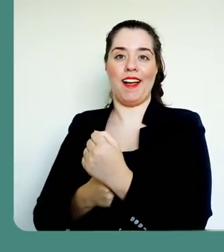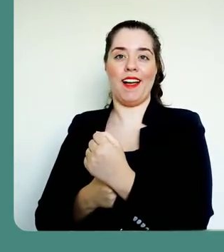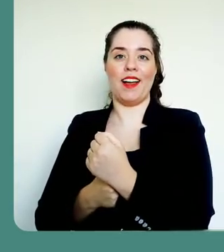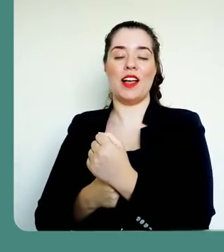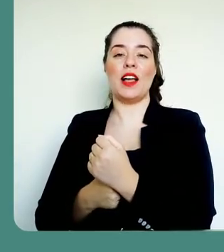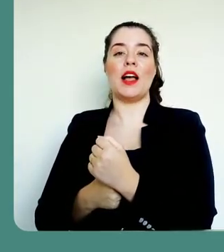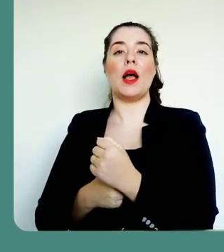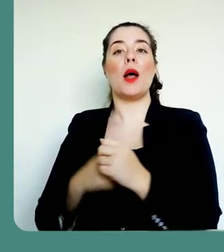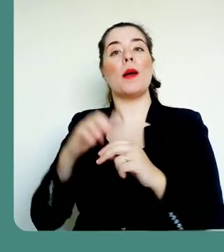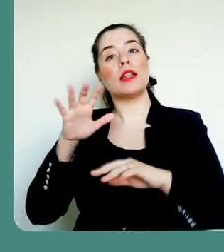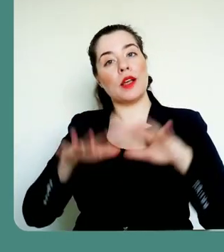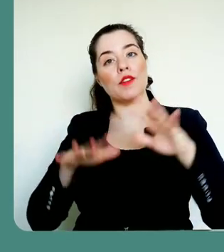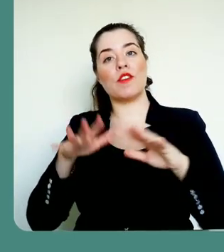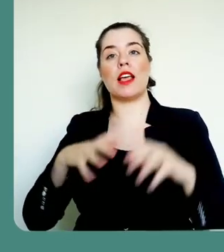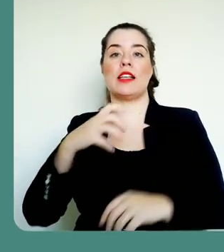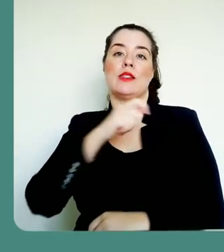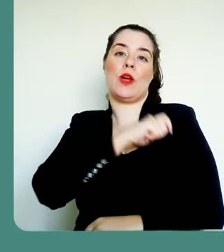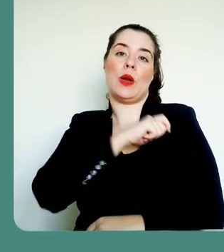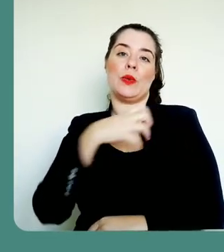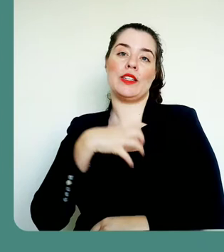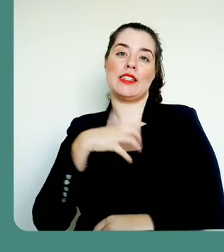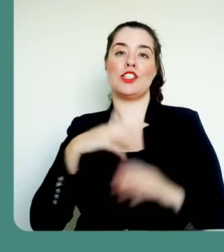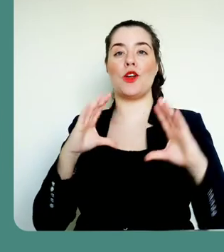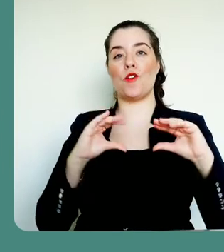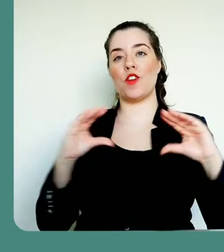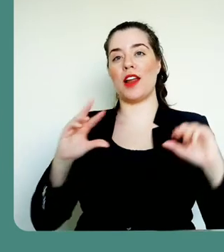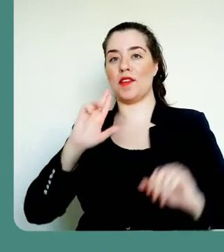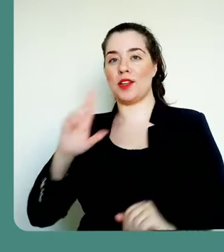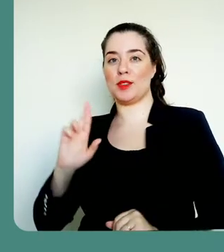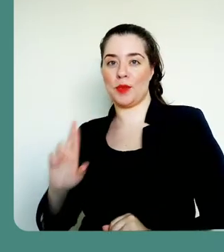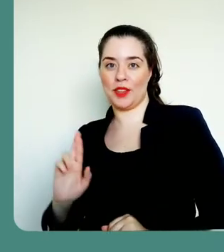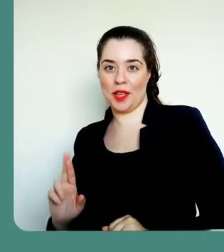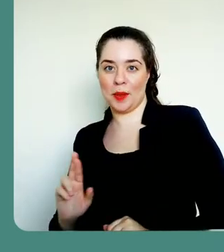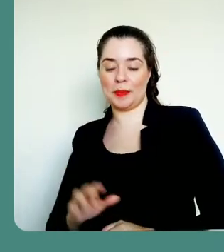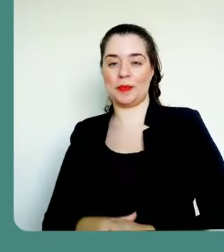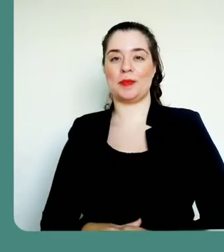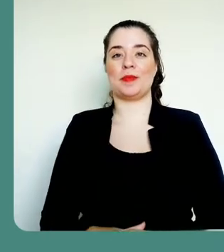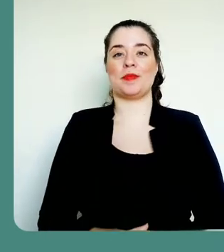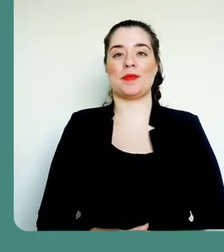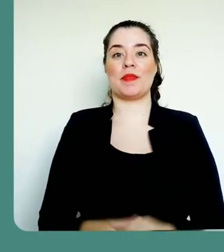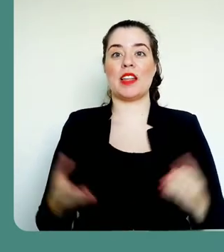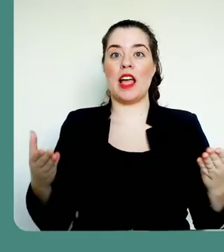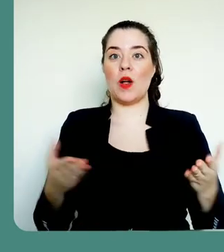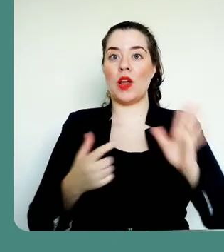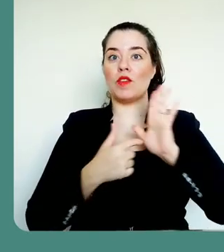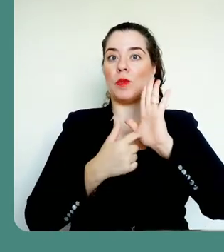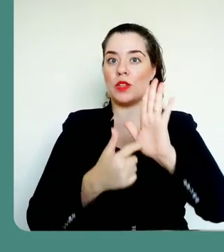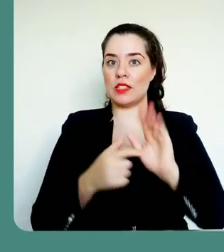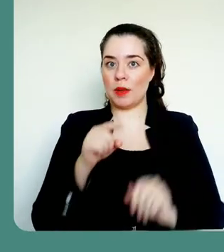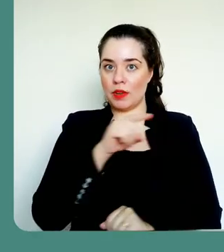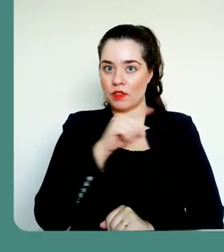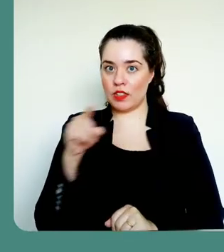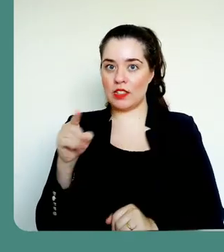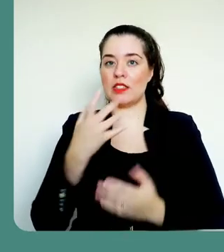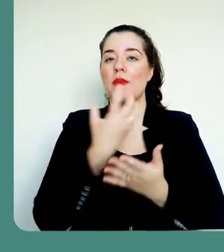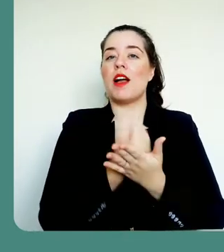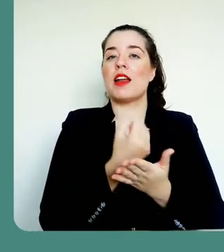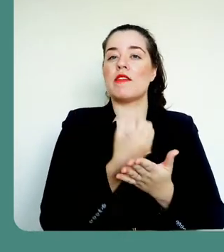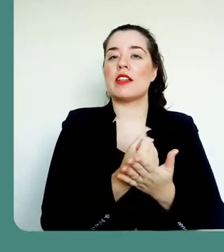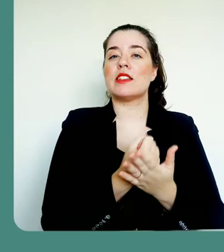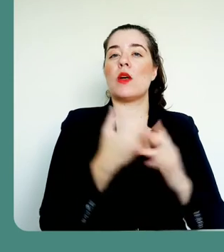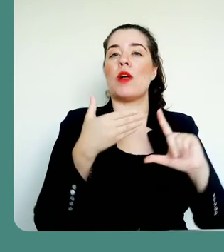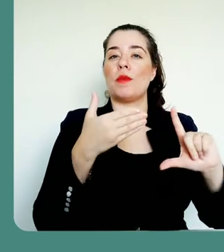ele se sinta um pouco mais confortável em arriscar uma resposta. Bom, pessoal, então eu vou colocar aqui para vocês uma gravação de